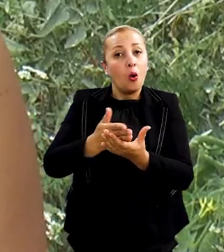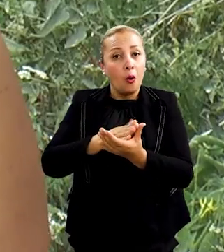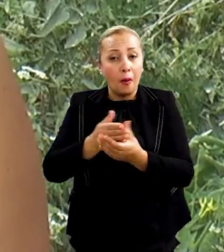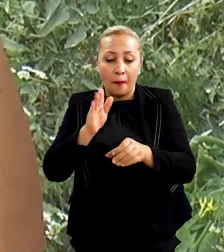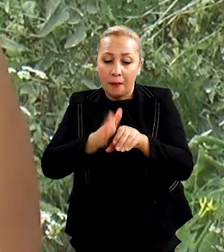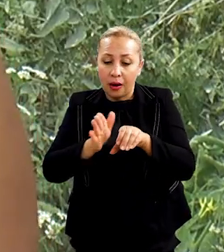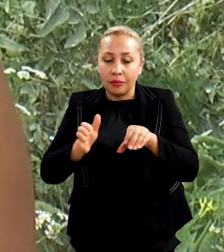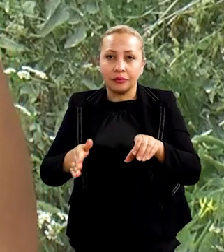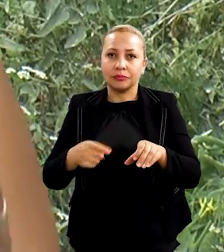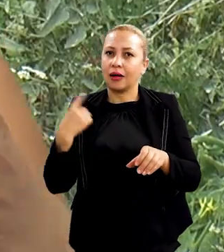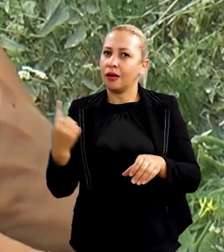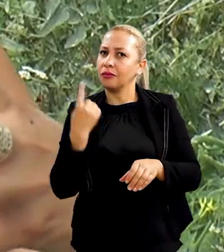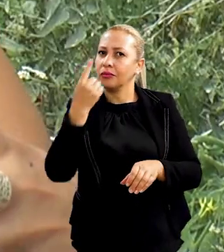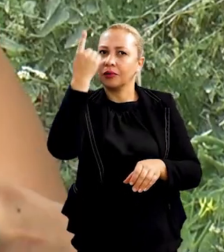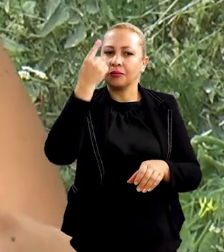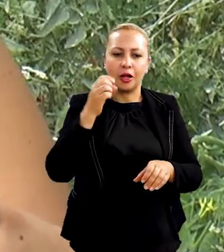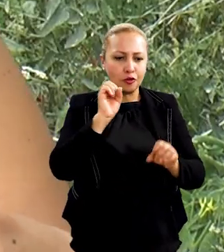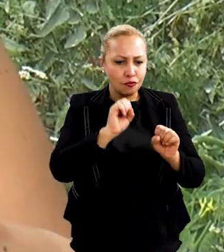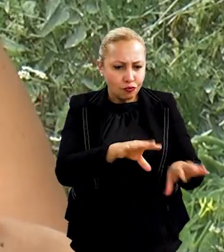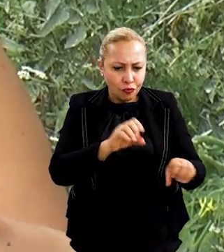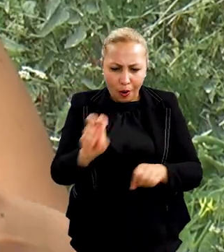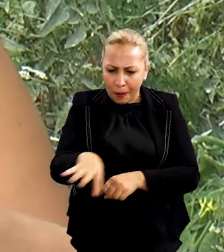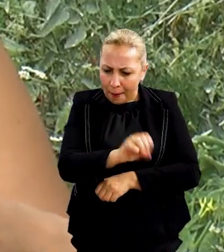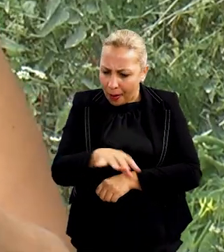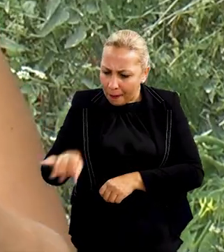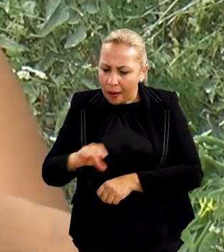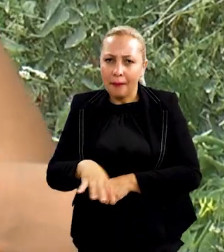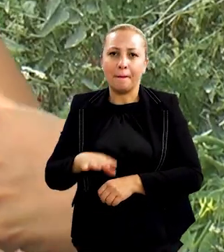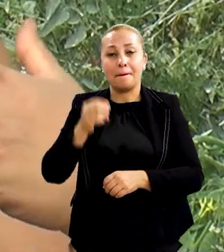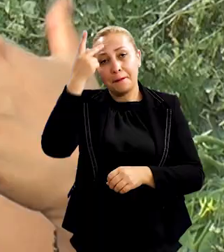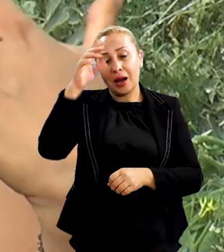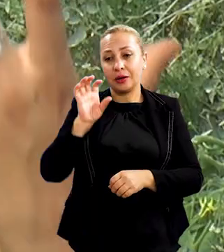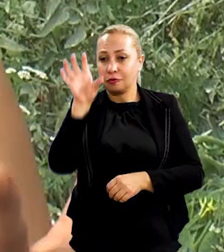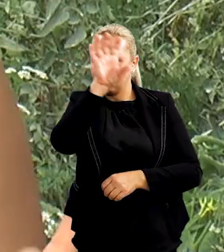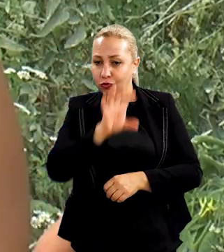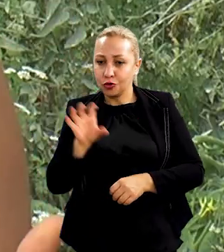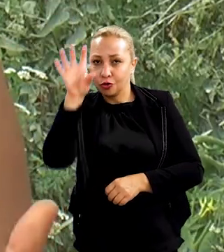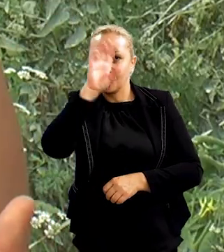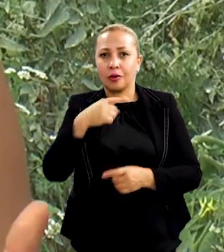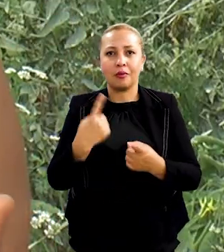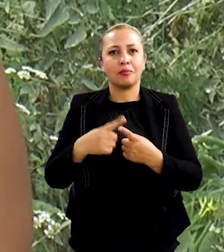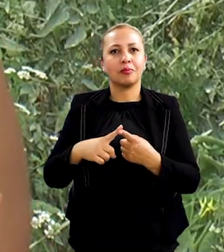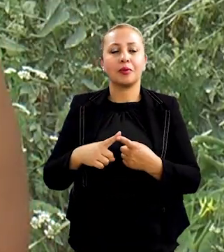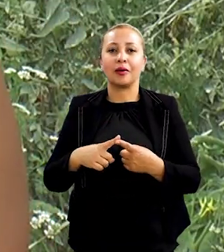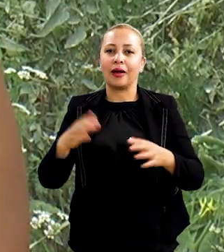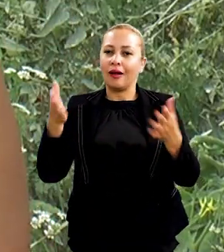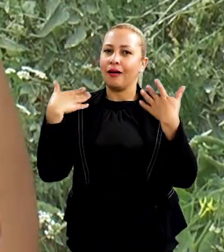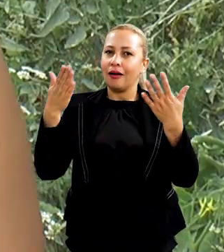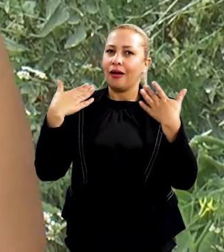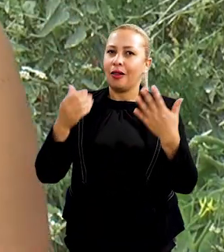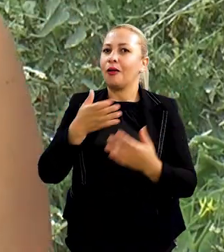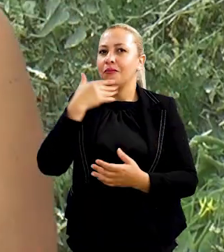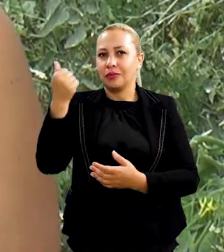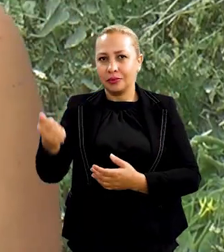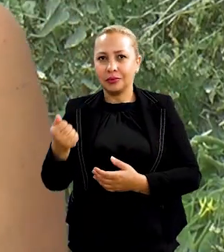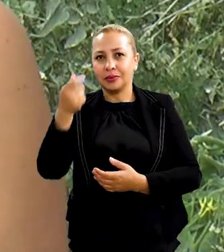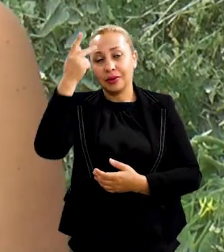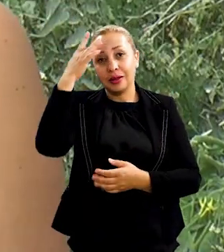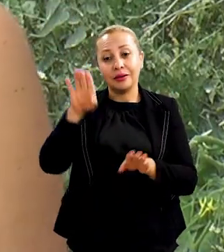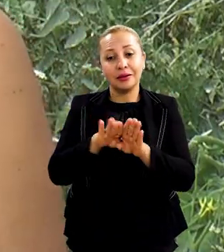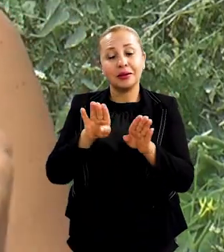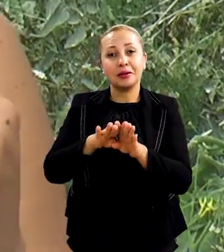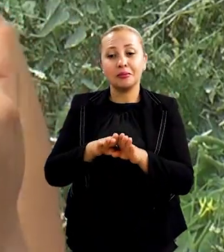altamente produtivo, recomendado para a região, porque ele é recomendado para a questão da temperatura alta, e em sistema de